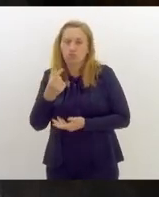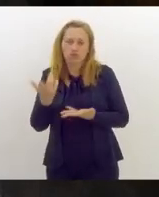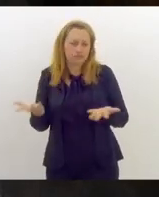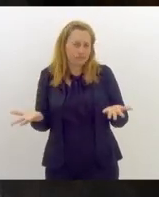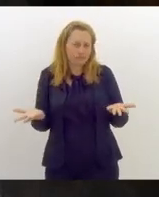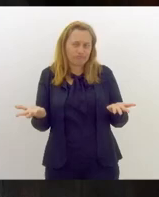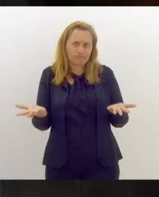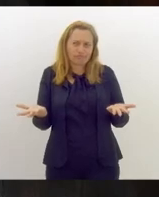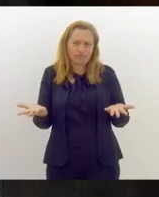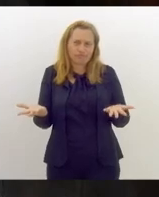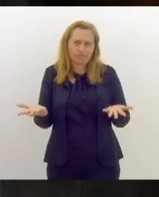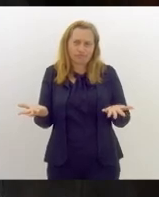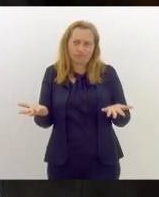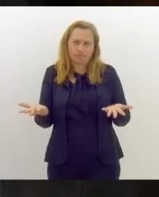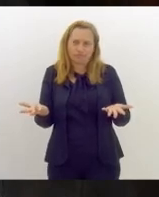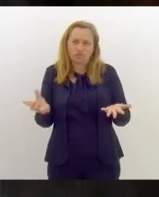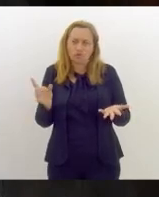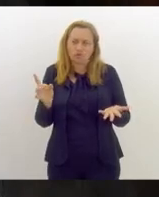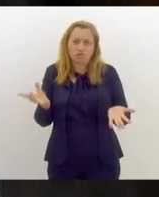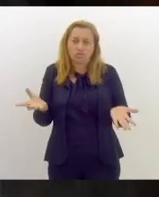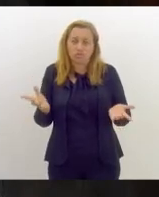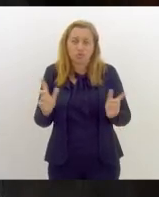deputada Lucinha